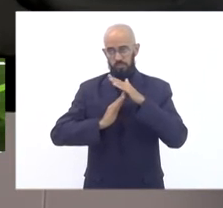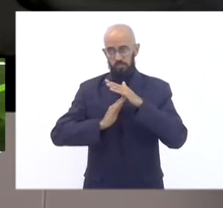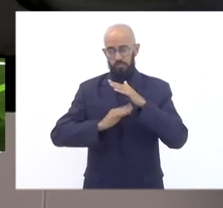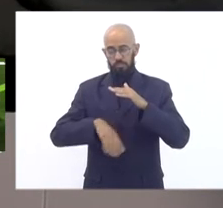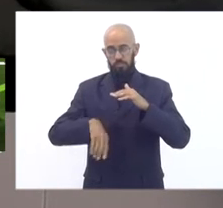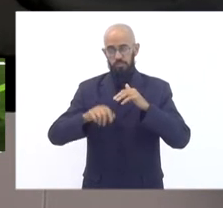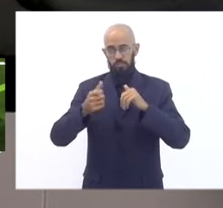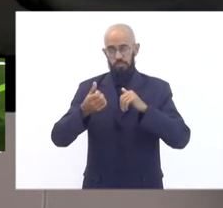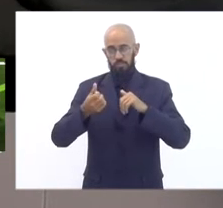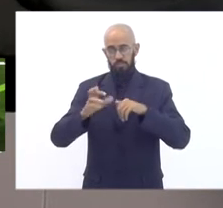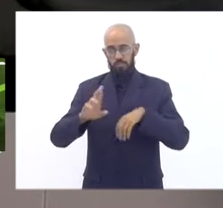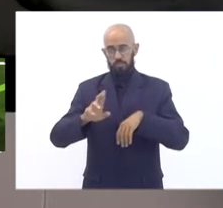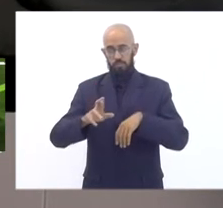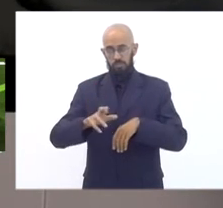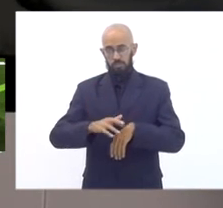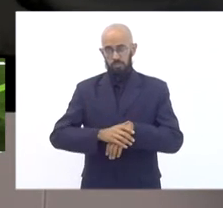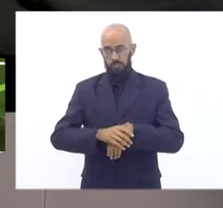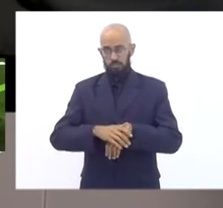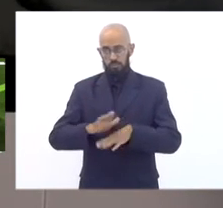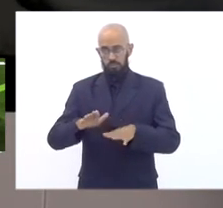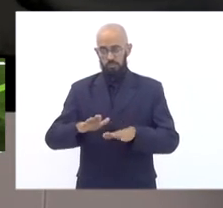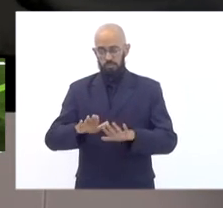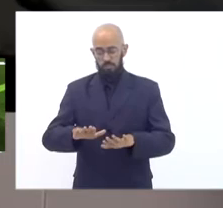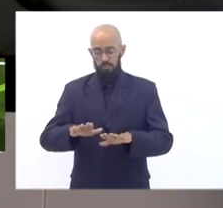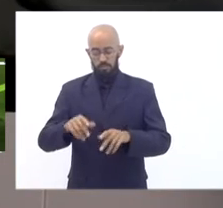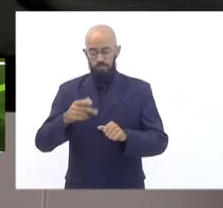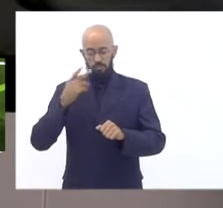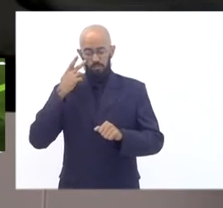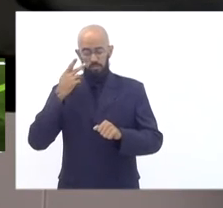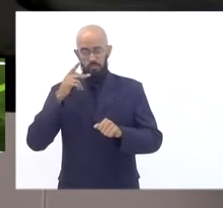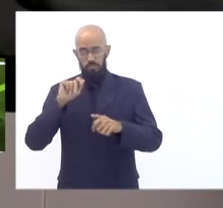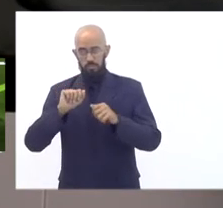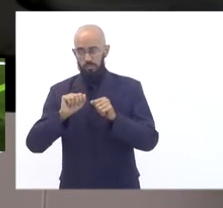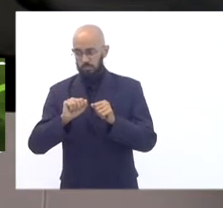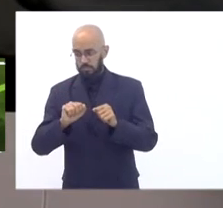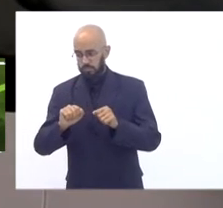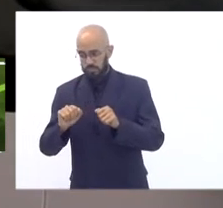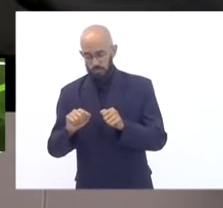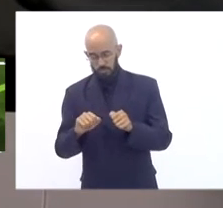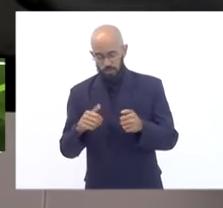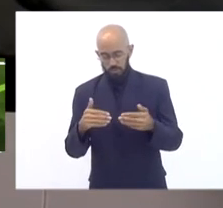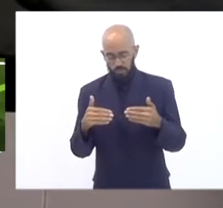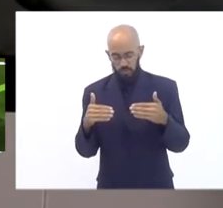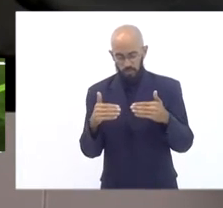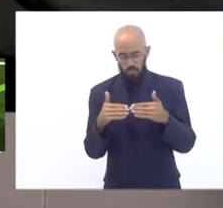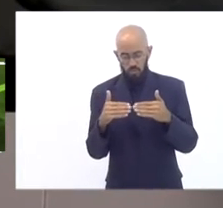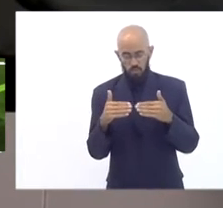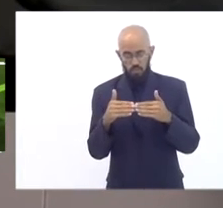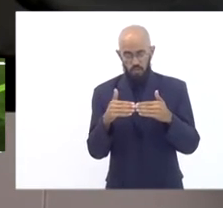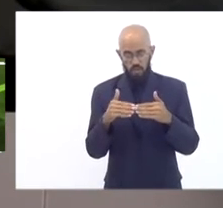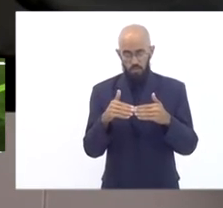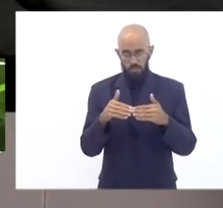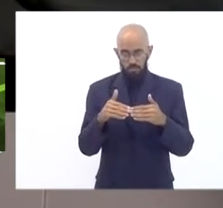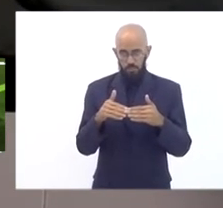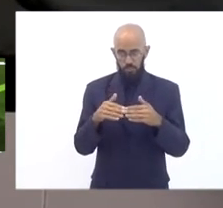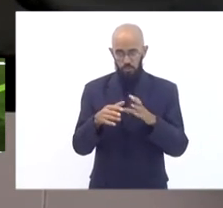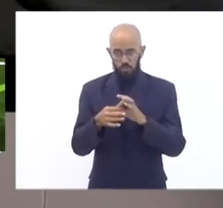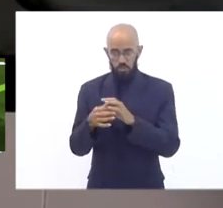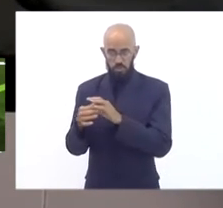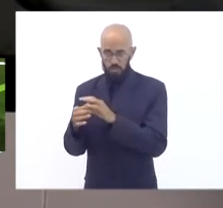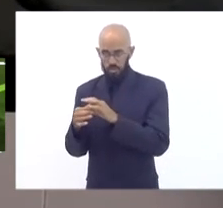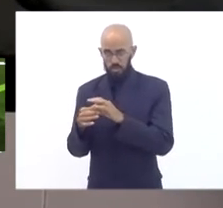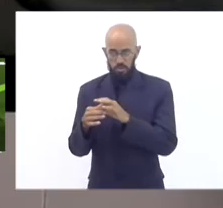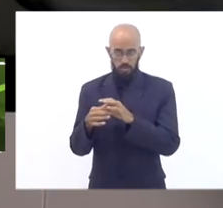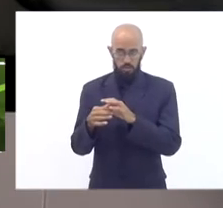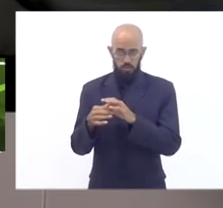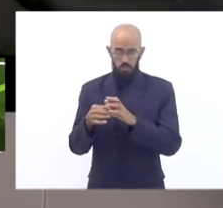né, para que ela fique, de alguma forma, compatível com a realidade do povo. Uma segunda questão que